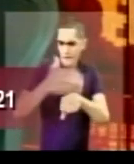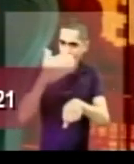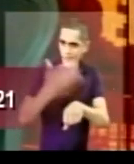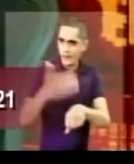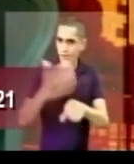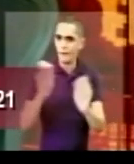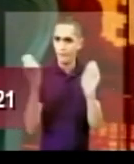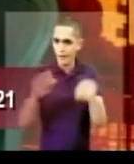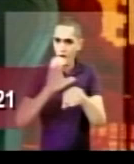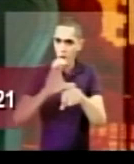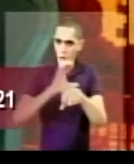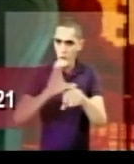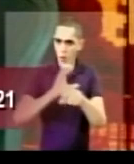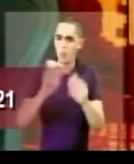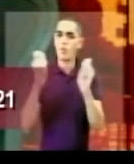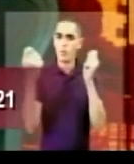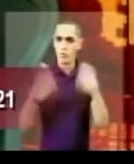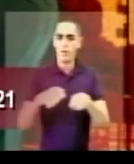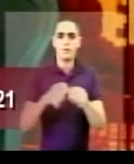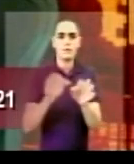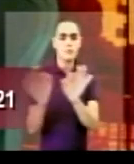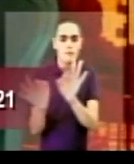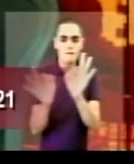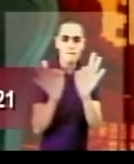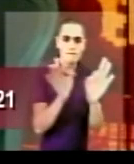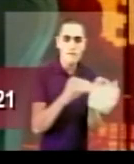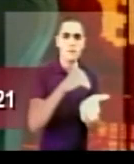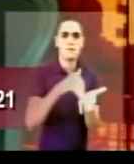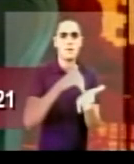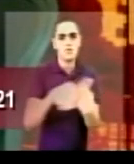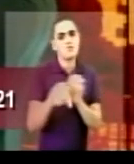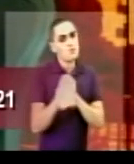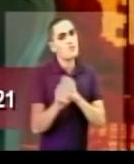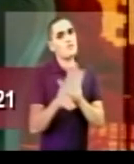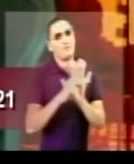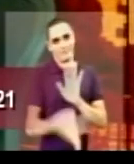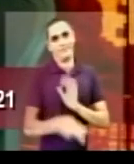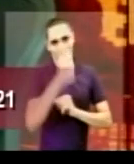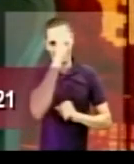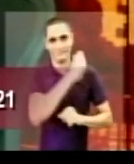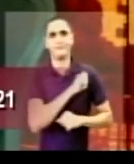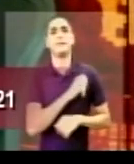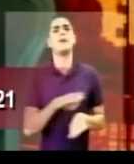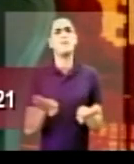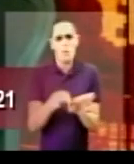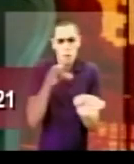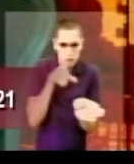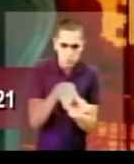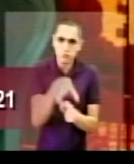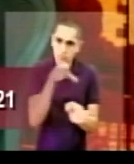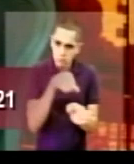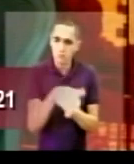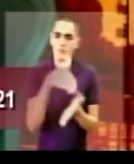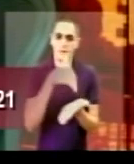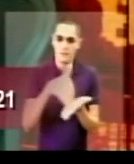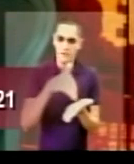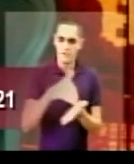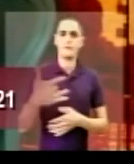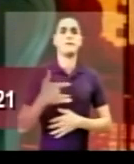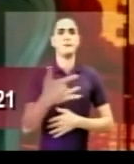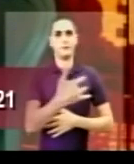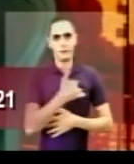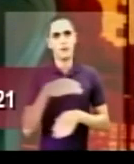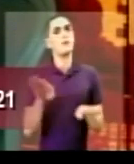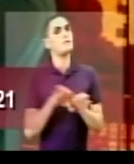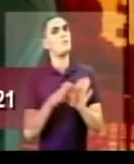uma capacitação, com acompanhamento da Secretaria de Educação e orientação da Secretaria da Saúde,